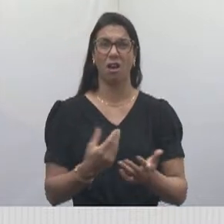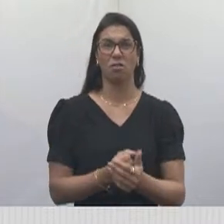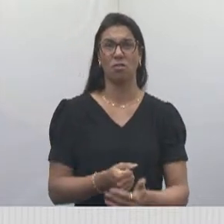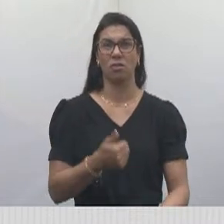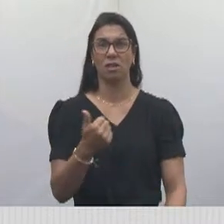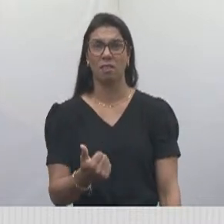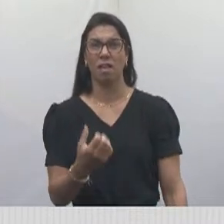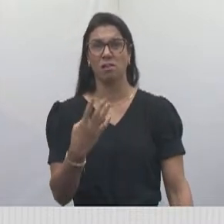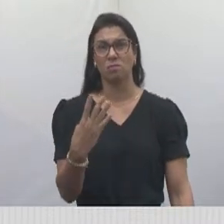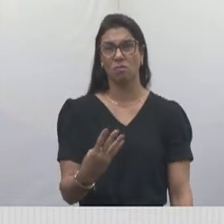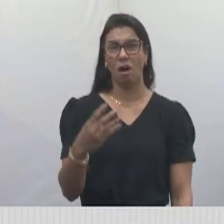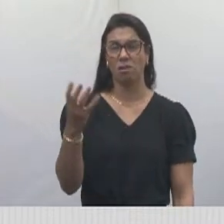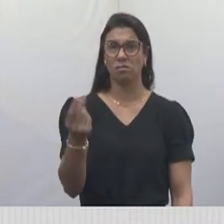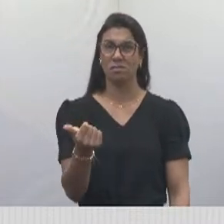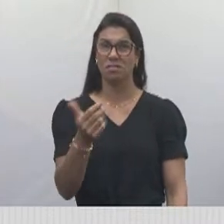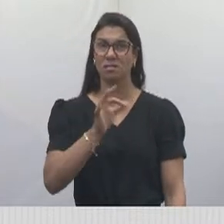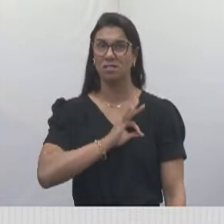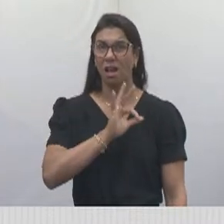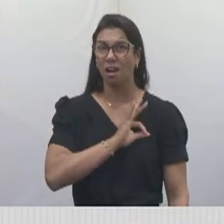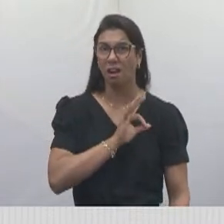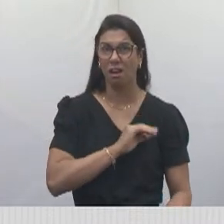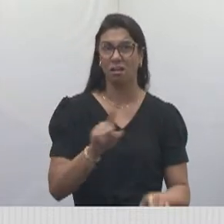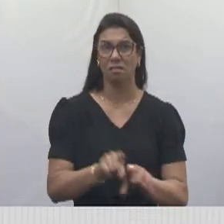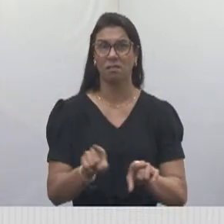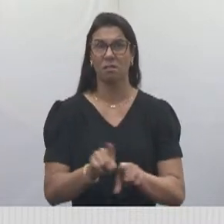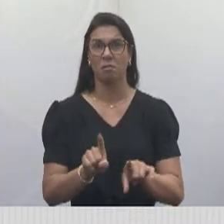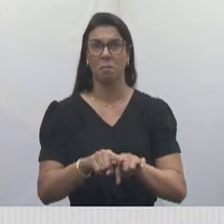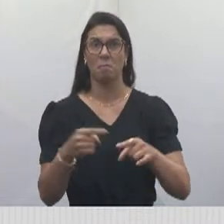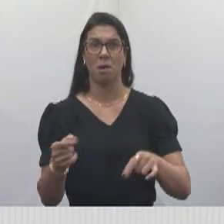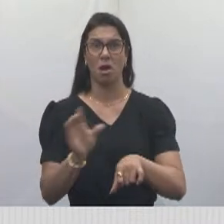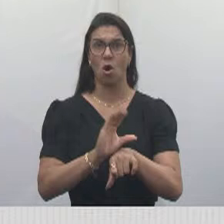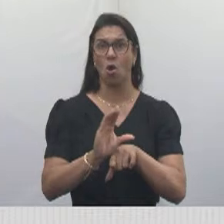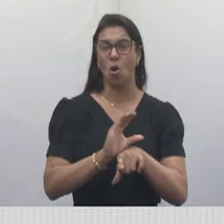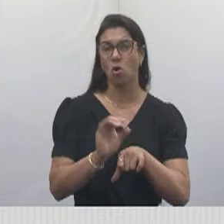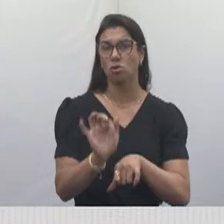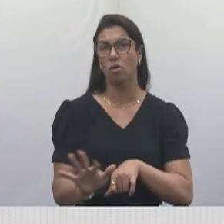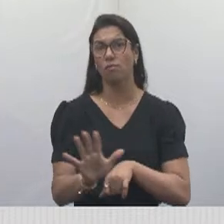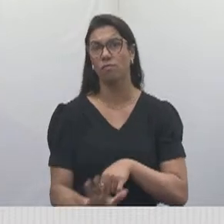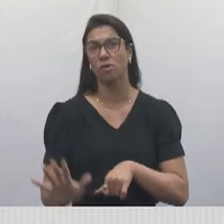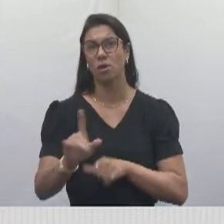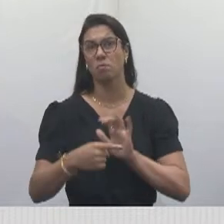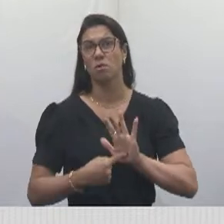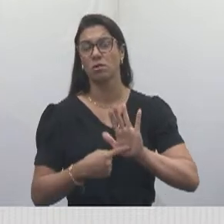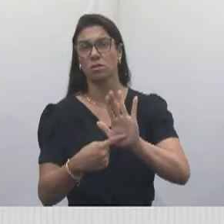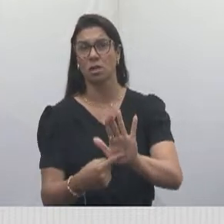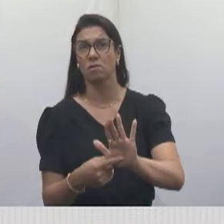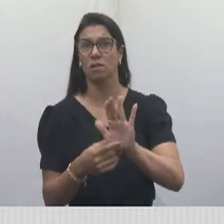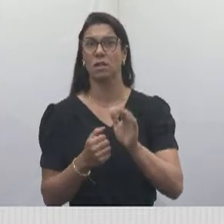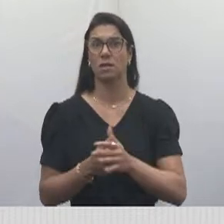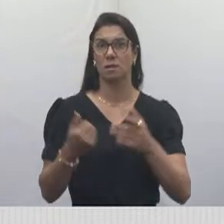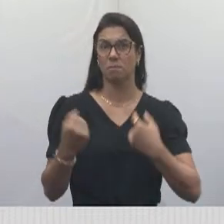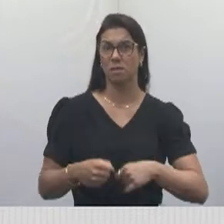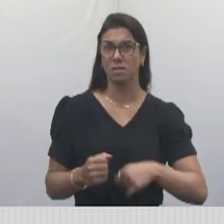sua justificativa, porque a Constituição dizia que se não gastasse 25% na educação